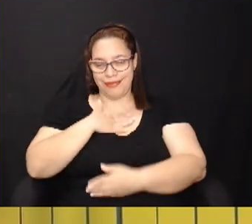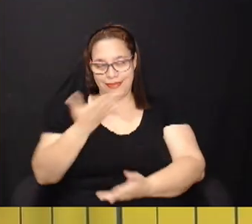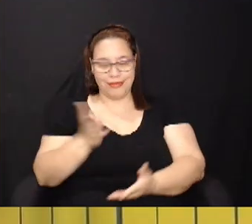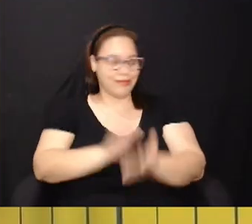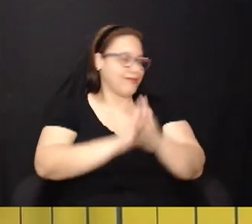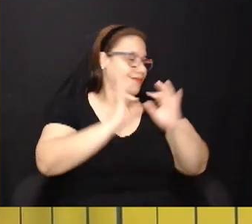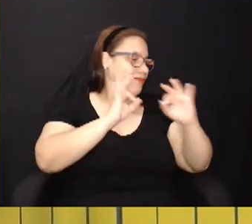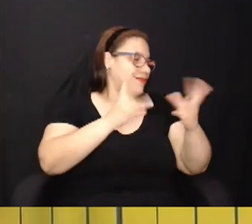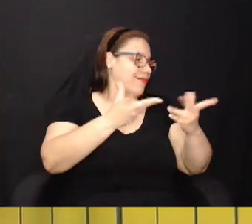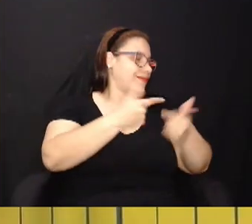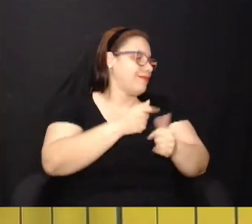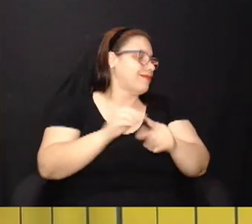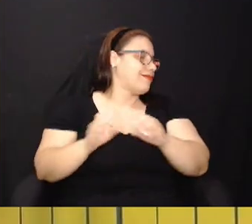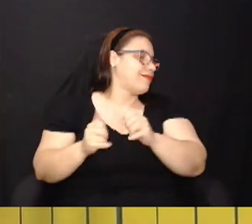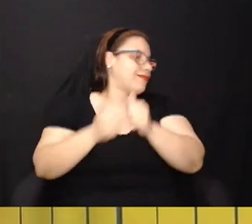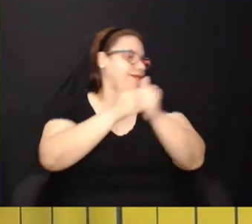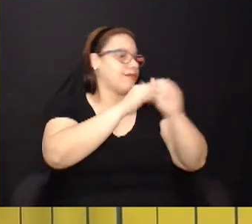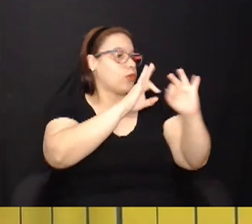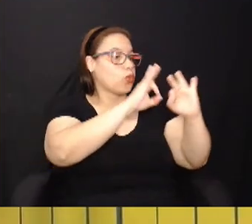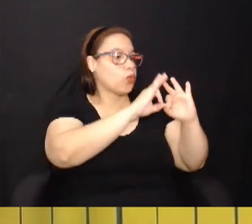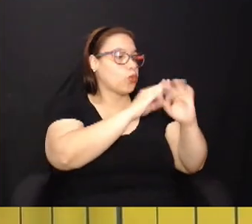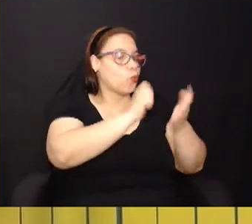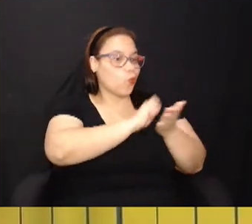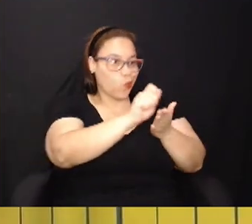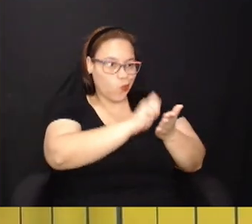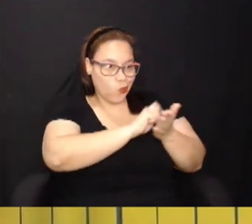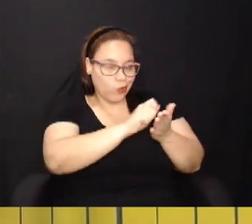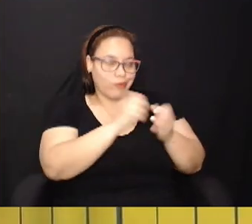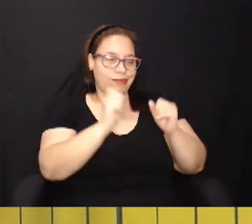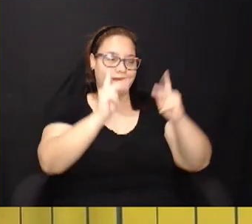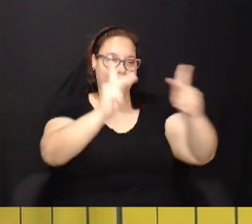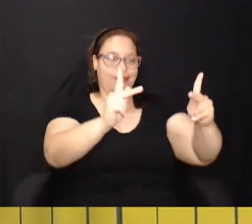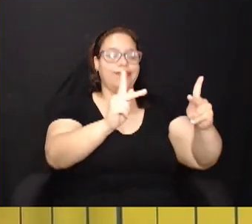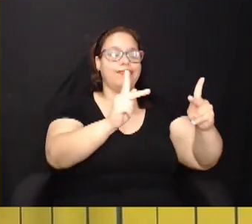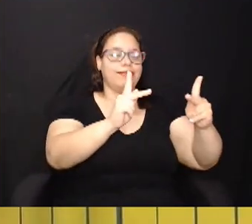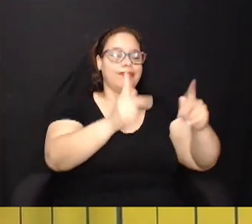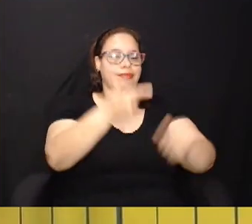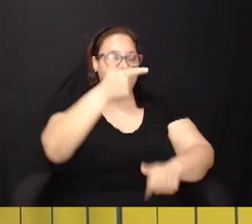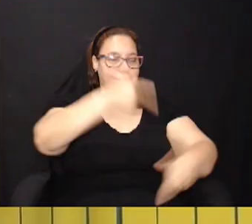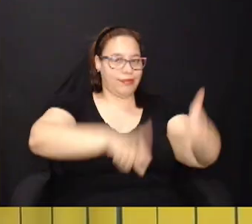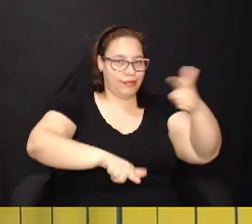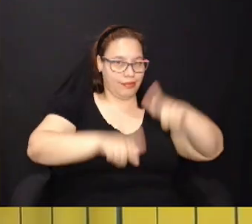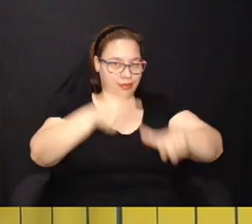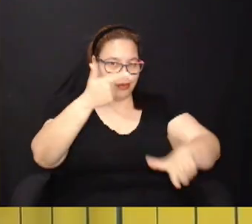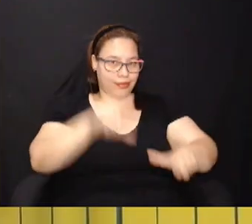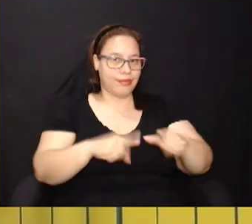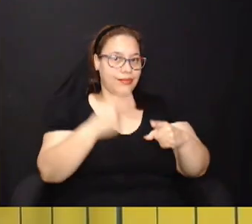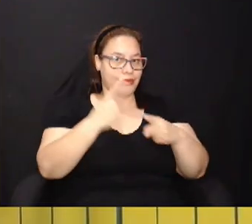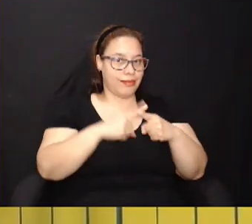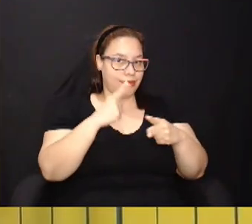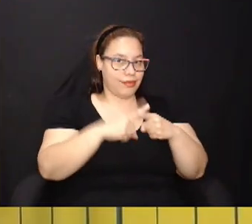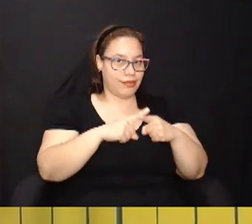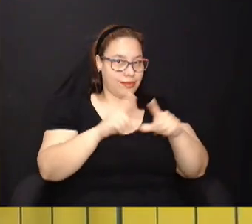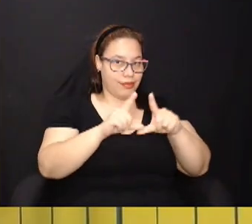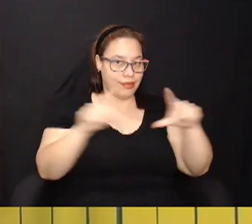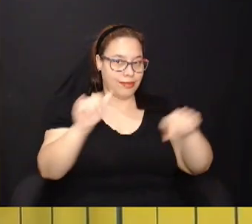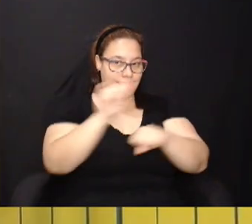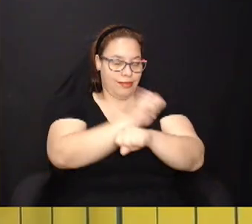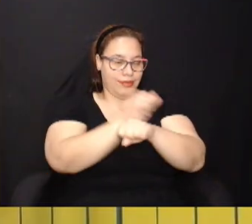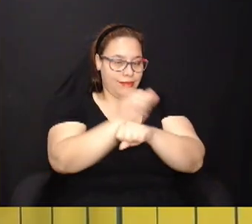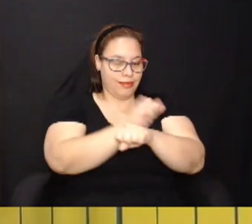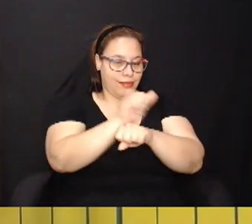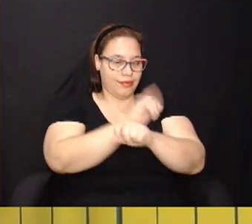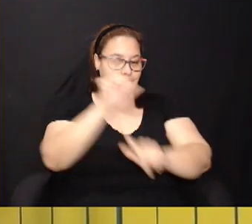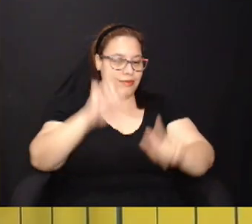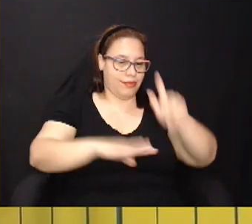Maravilha! E você aí de casa, anotou? Muito bem, você pode repassar, porque nós estamos no YouTube da TV Câmara